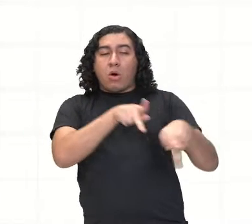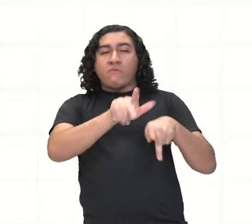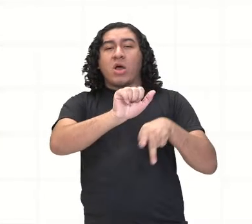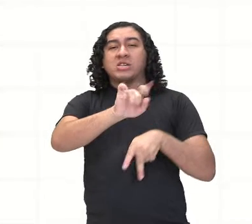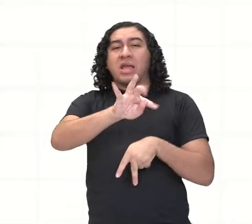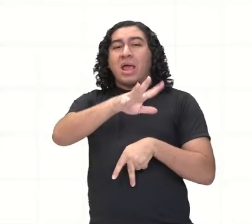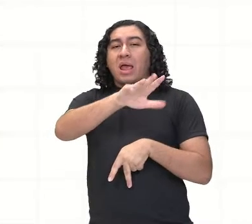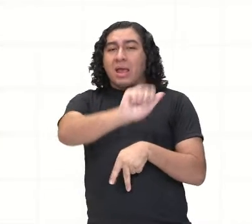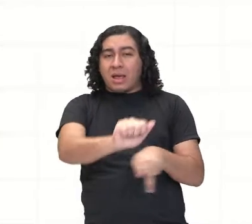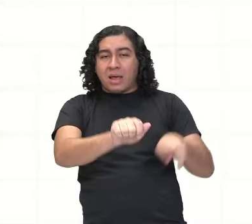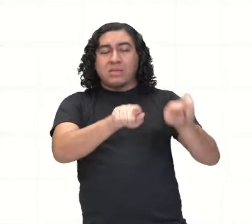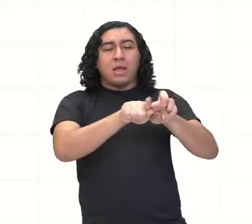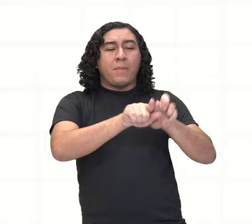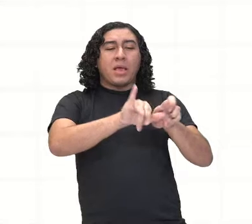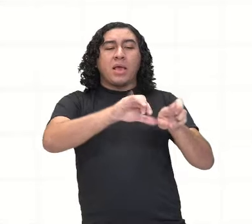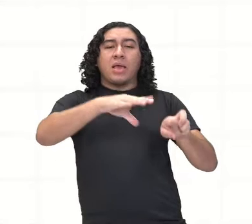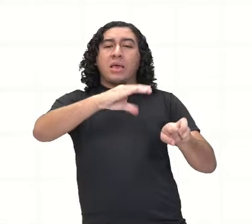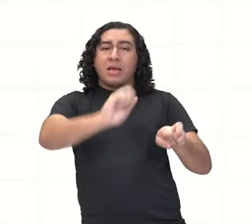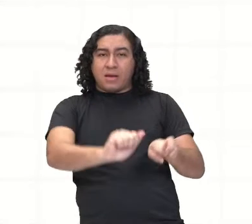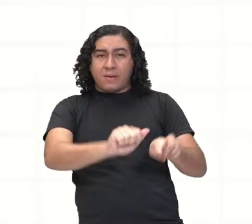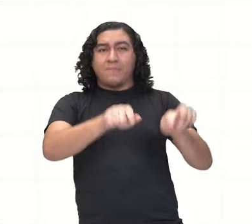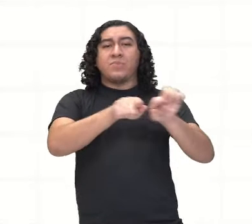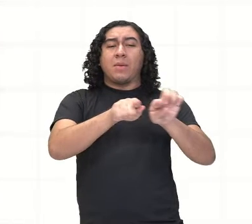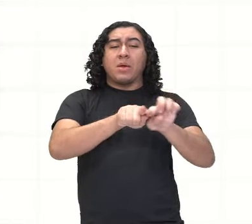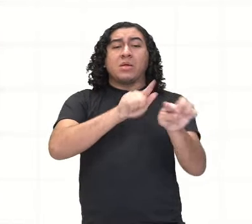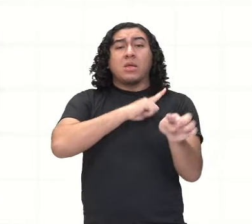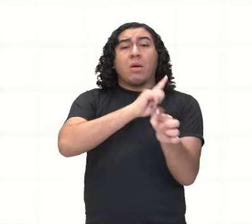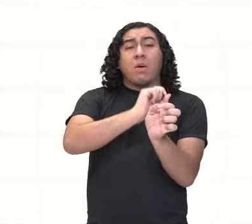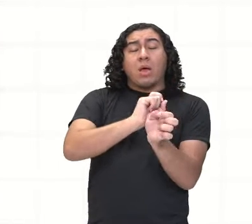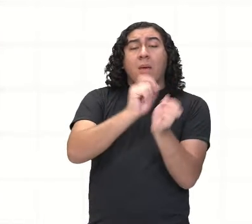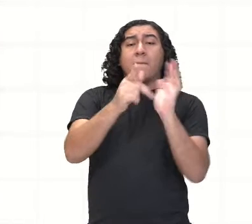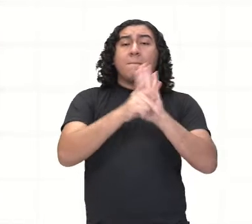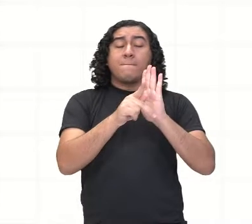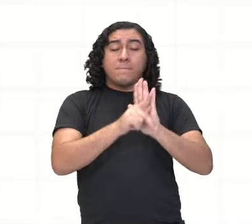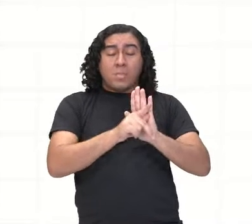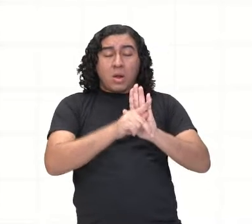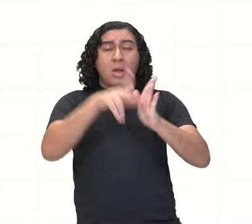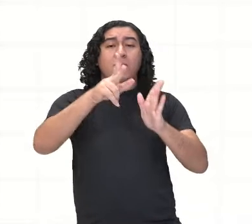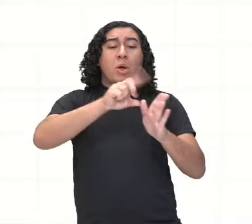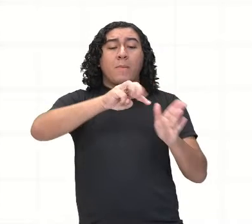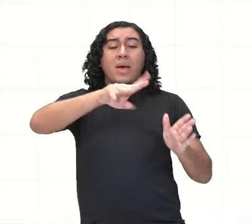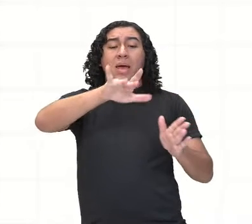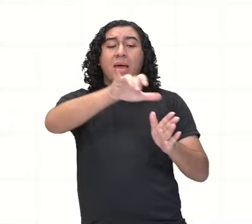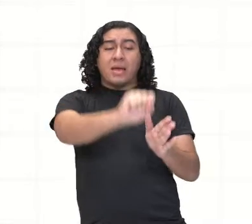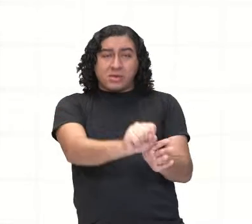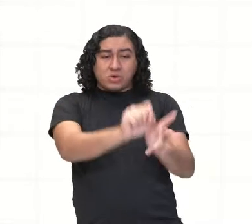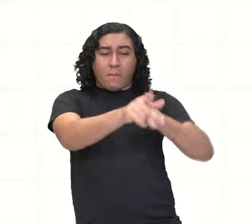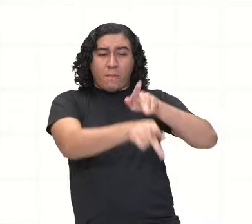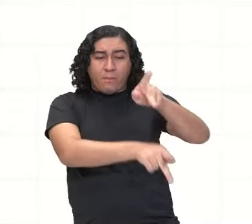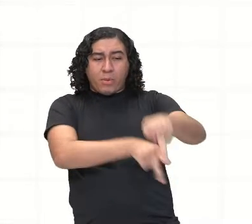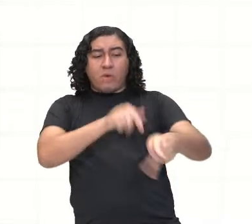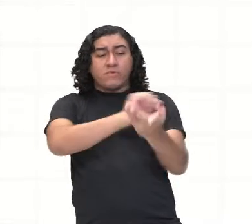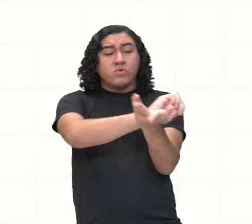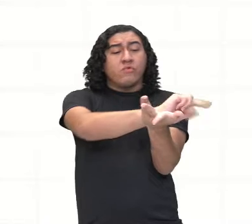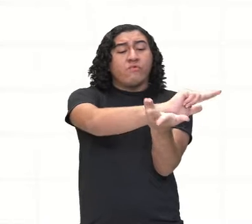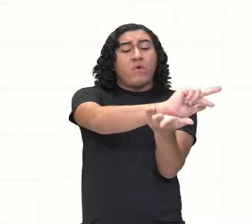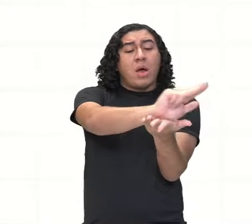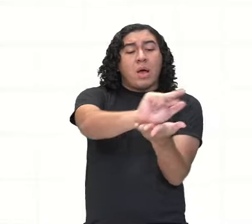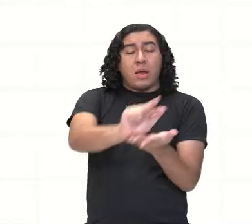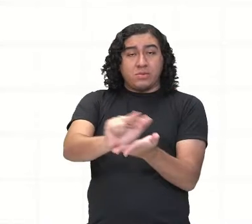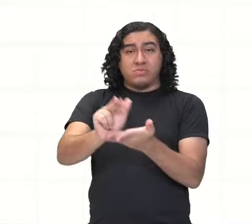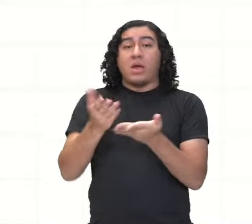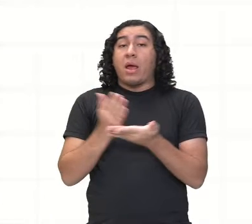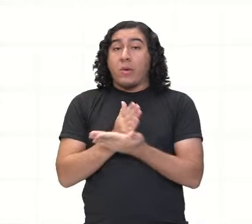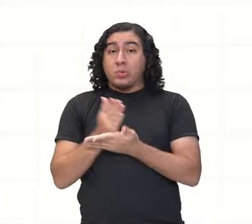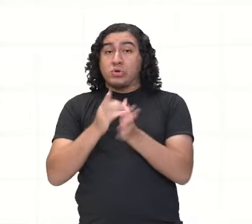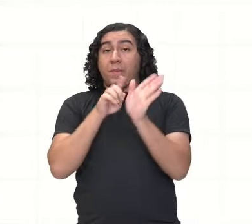a civilização inca, vão encontrar vestígios da civilização maia. Então, muitos historiadores afirmam